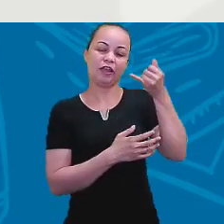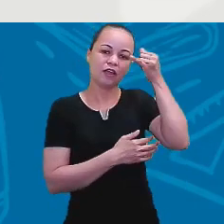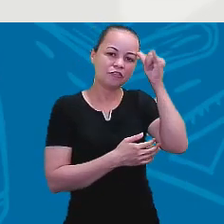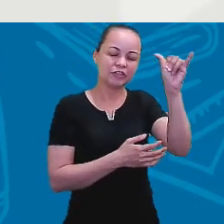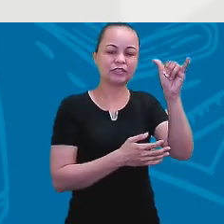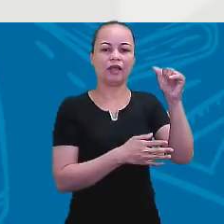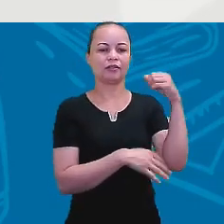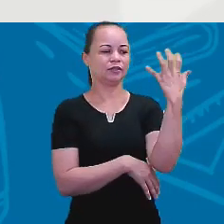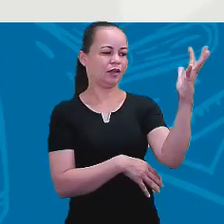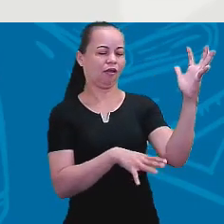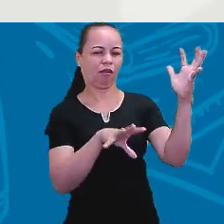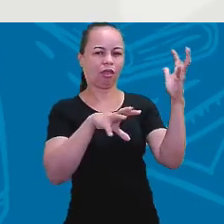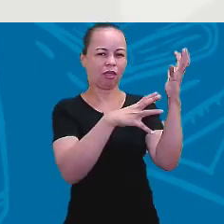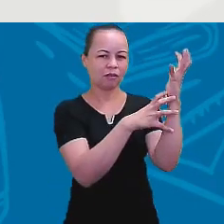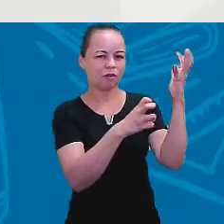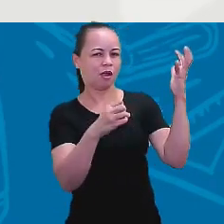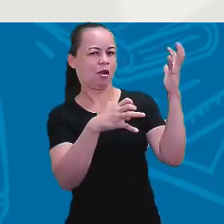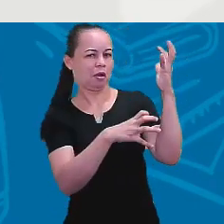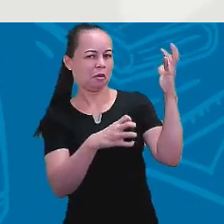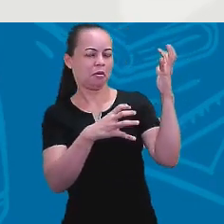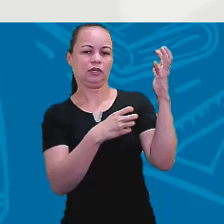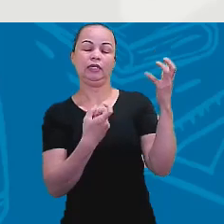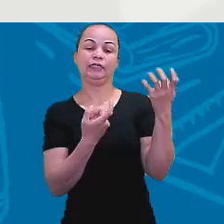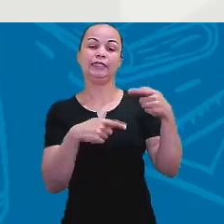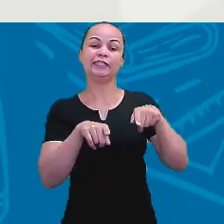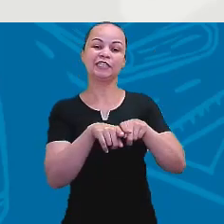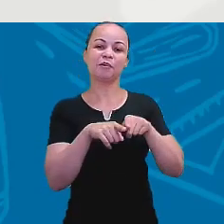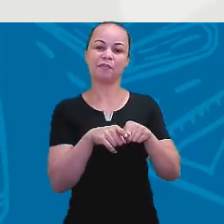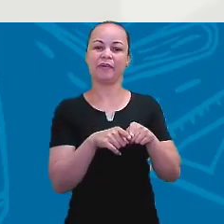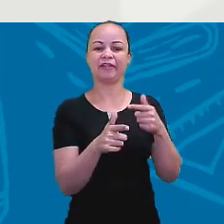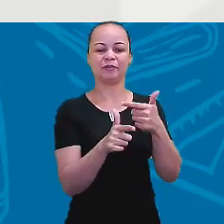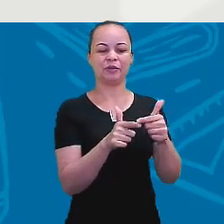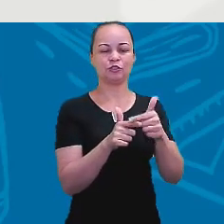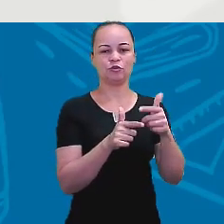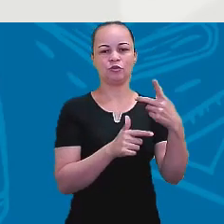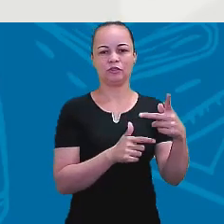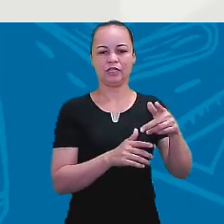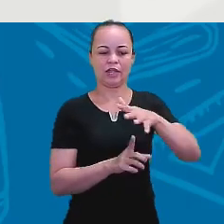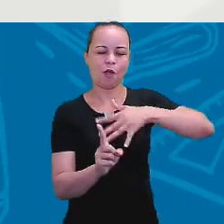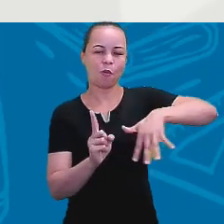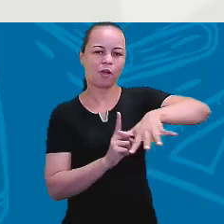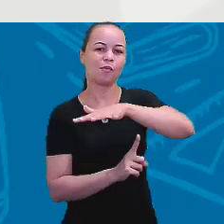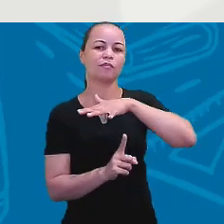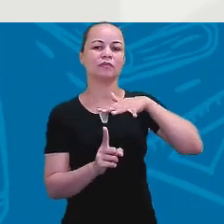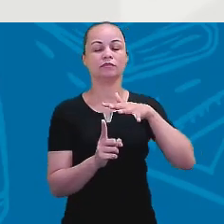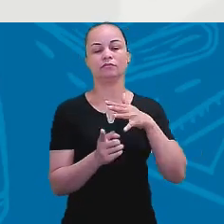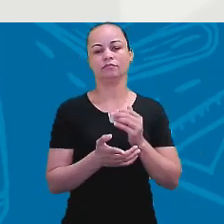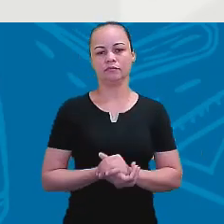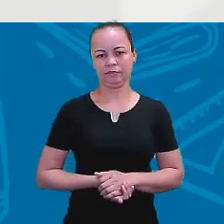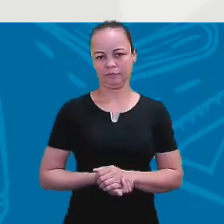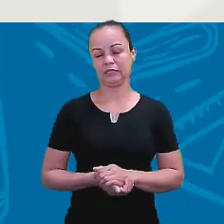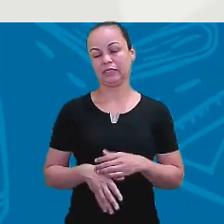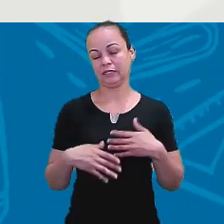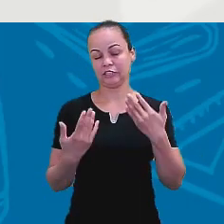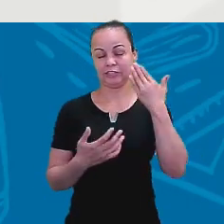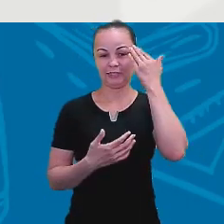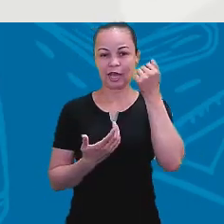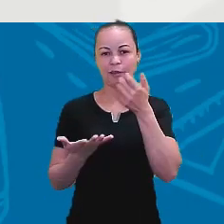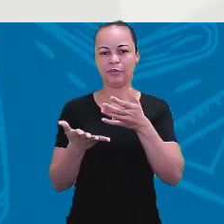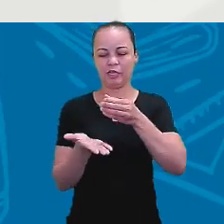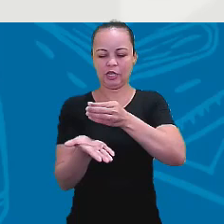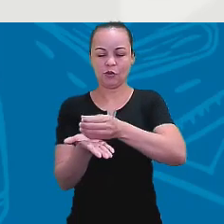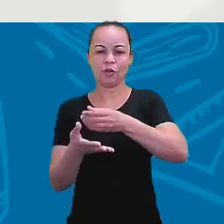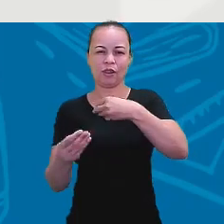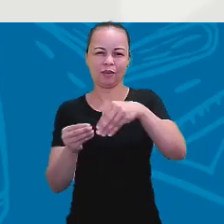E também de contaminar o nosso meio ambiente, porque infelizmente muitas vezes a reciclagem ela não é ainda muito eficiente,